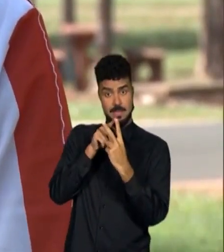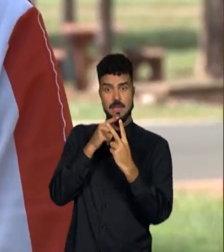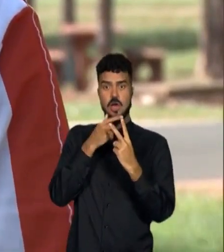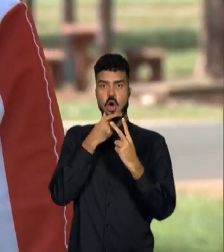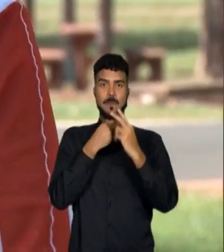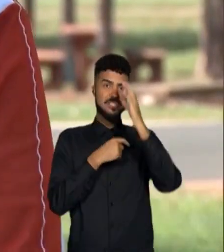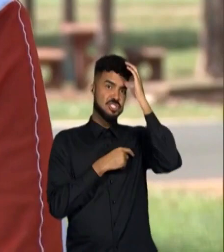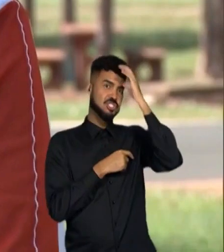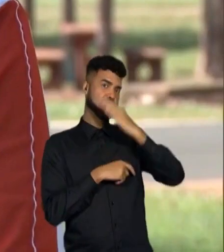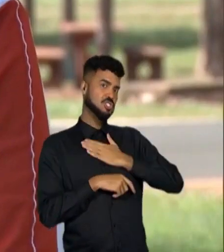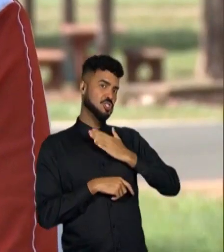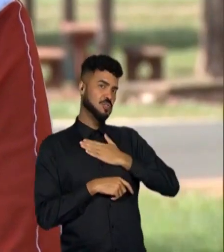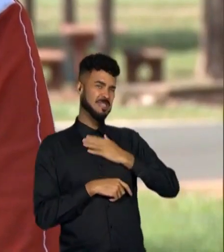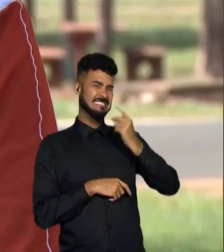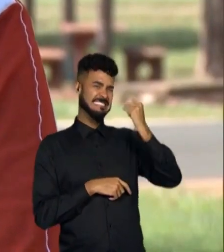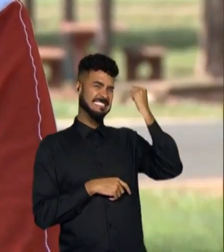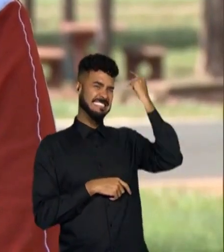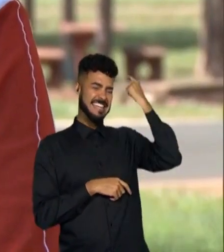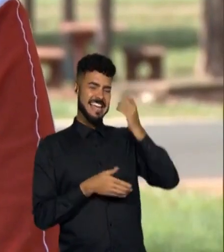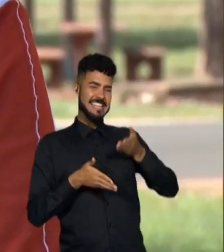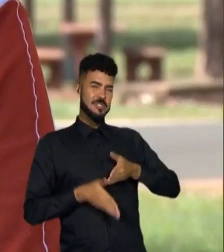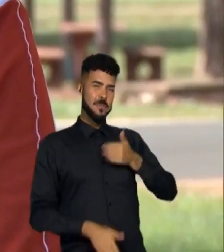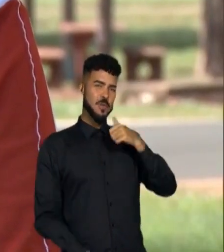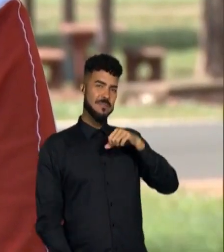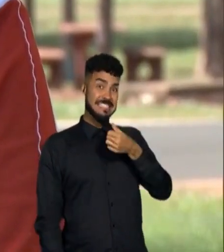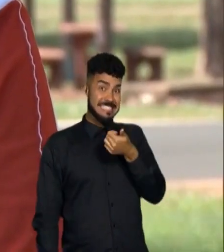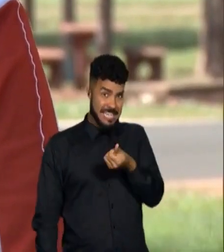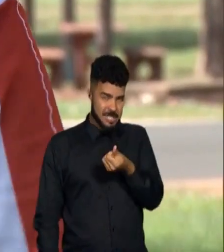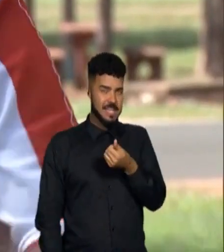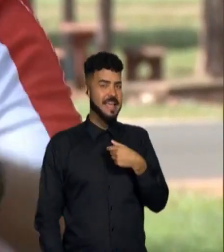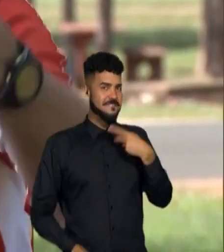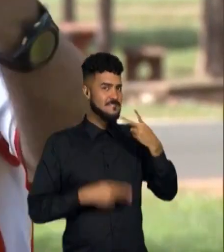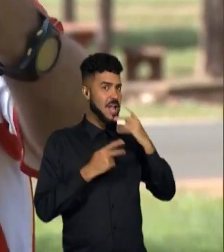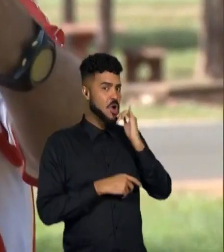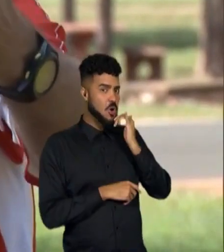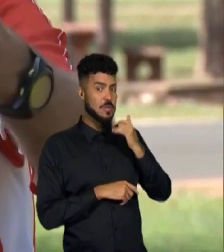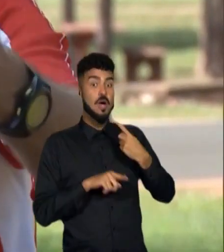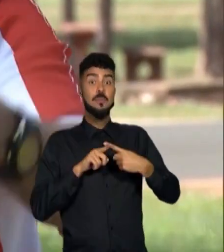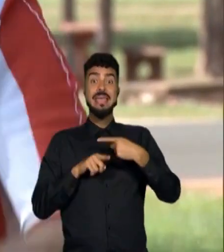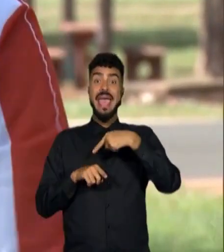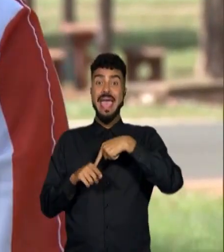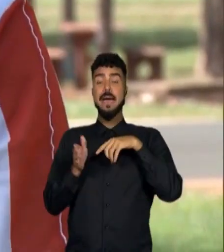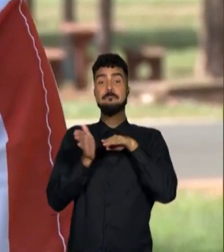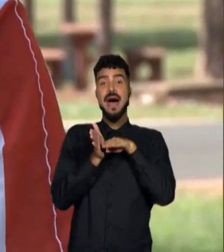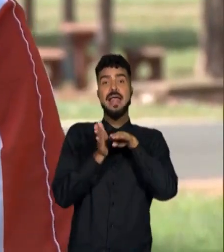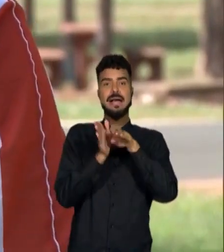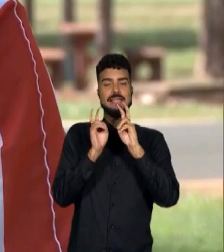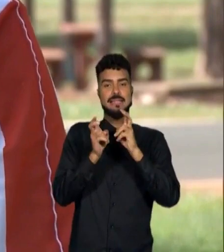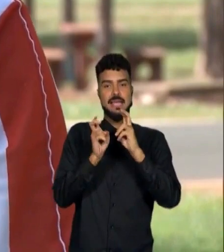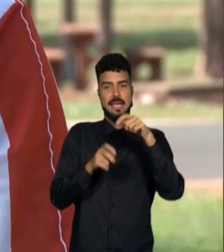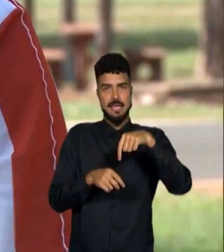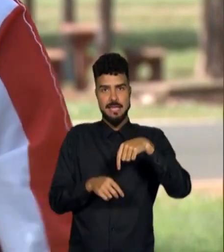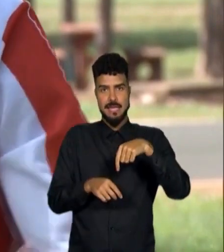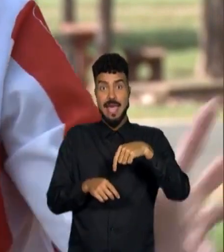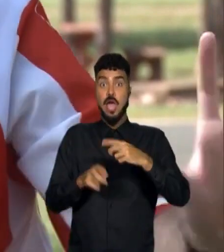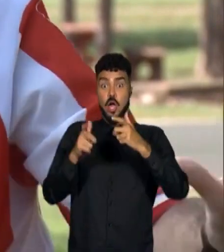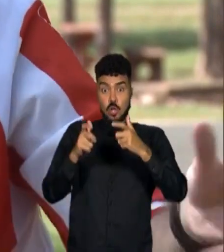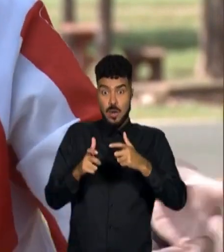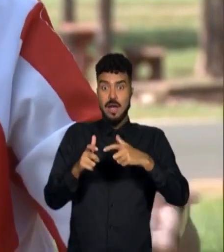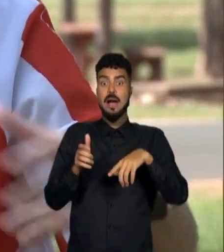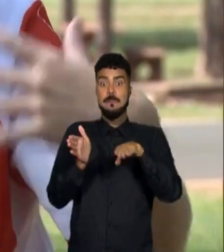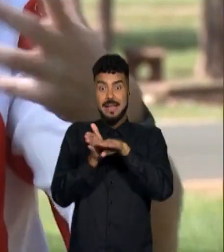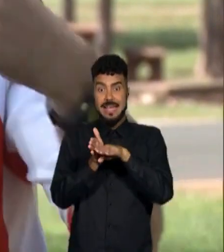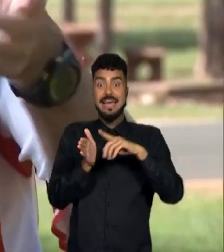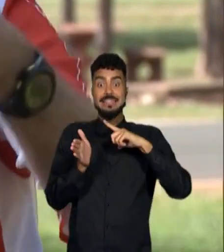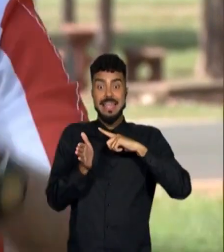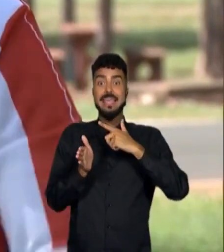meu, bem antigo, nascido em 1916, conta é que ali era uma parada de trem. E naquela parada de trem tinha uma casa em